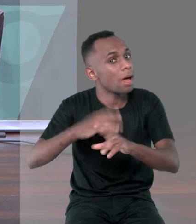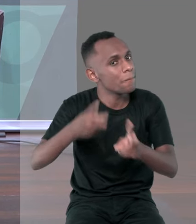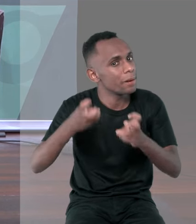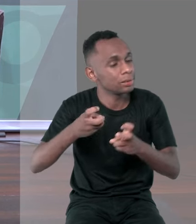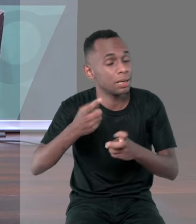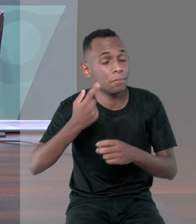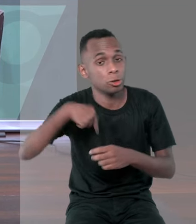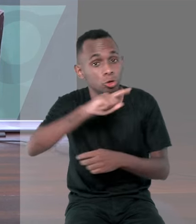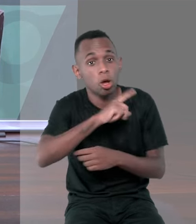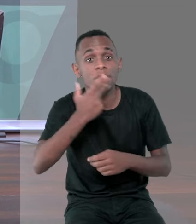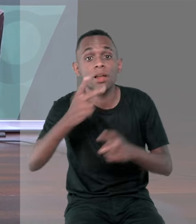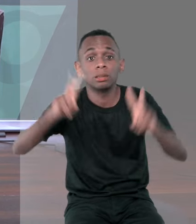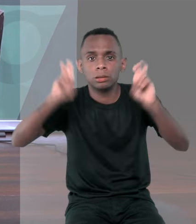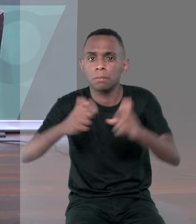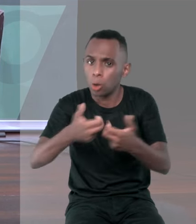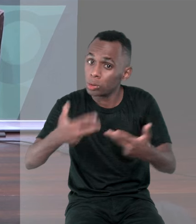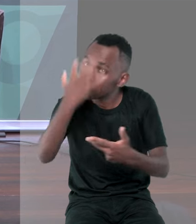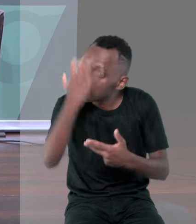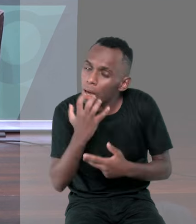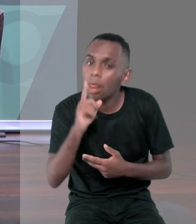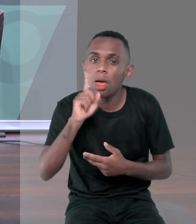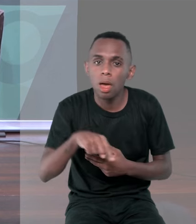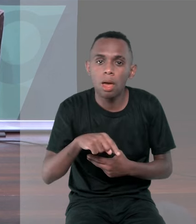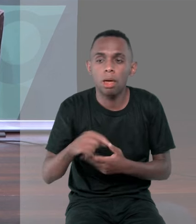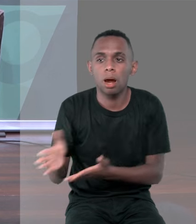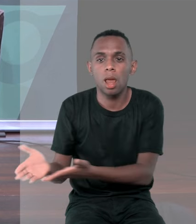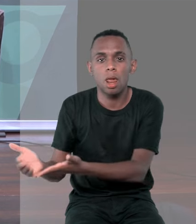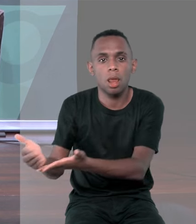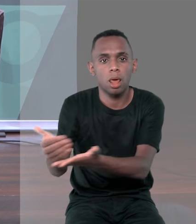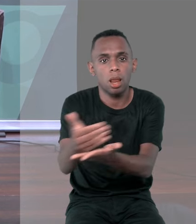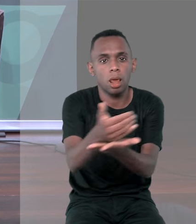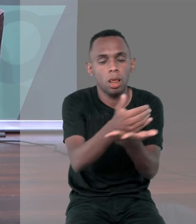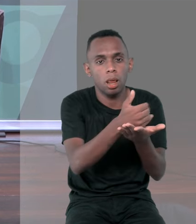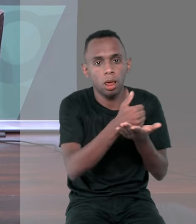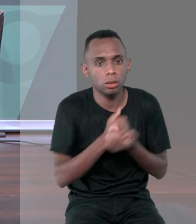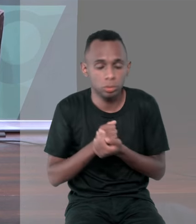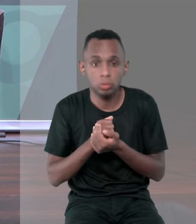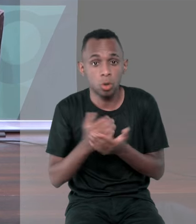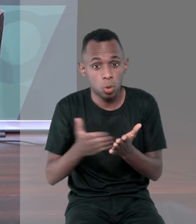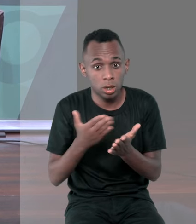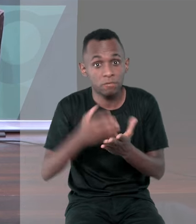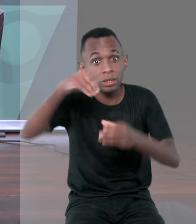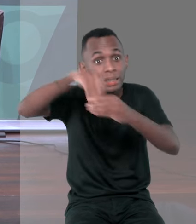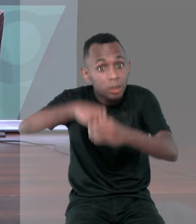está falando de algo muito sério, que é a recolha de livros de um ambiente escolar,